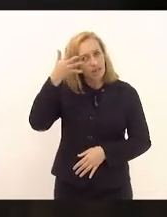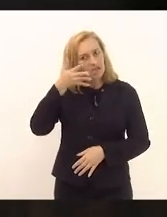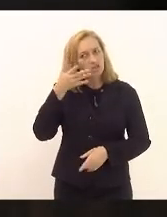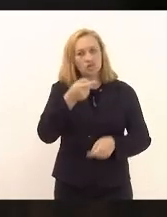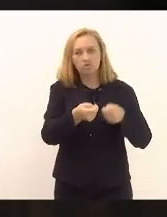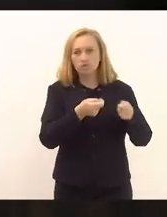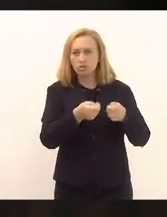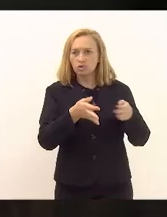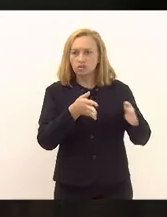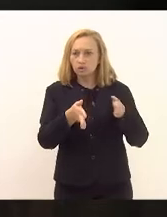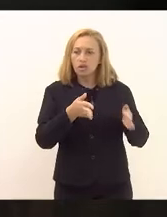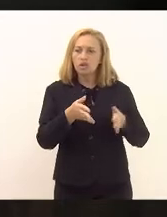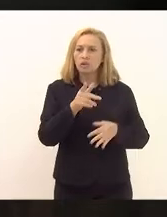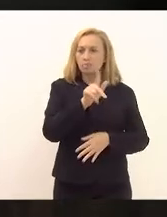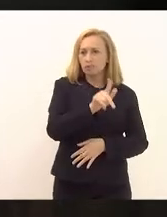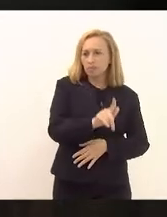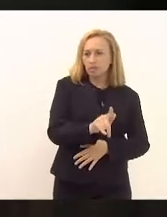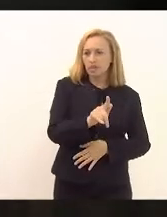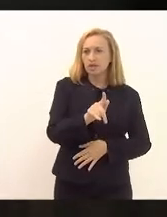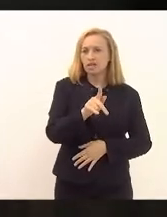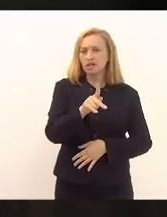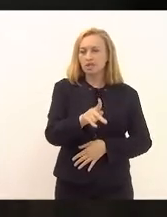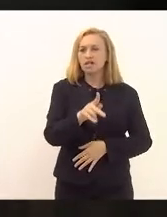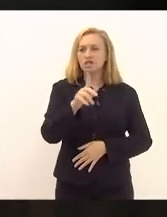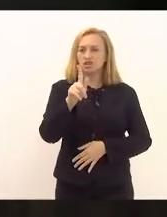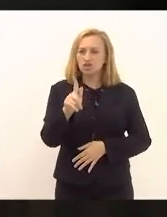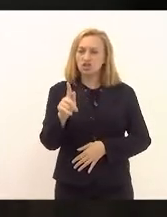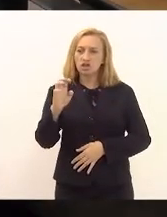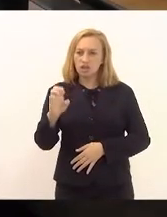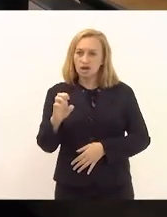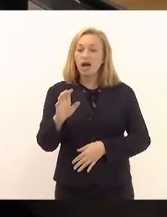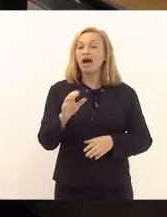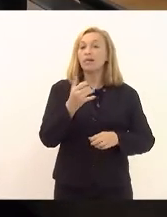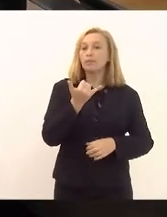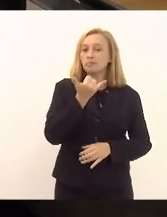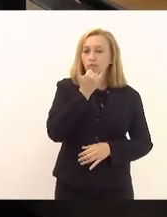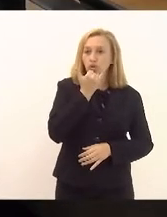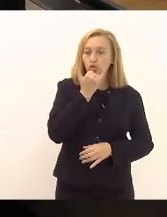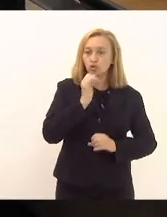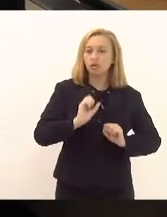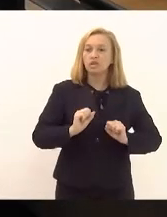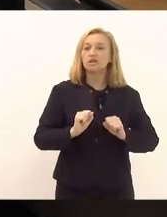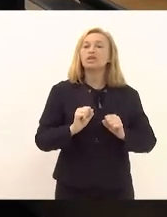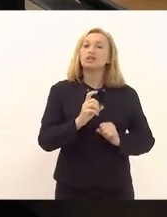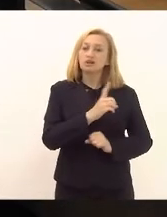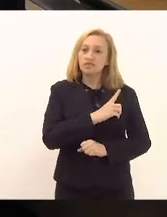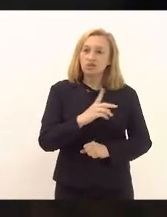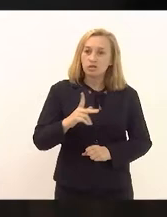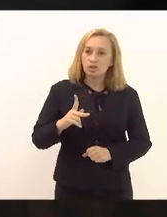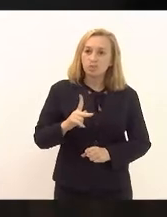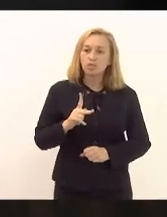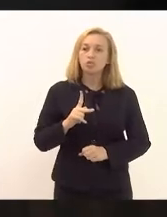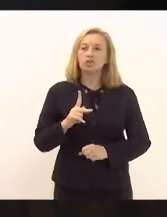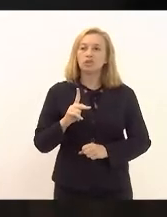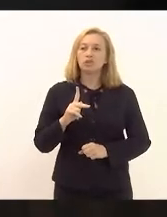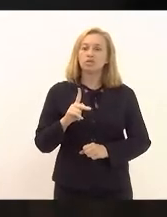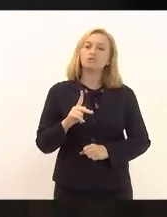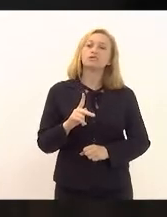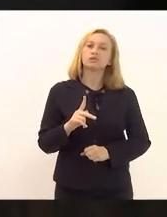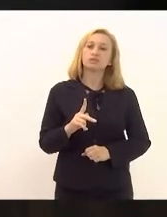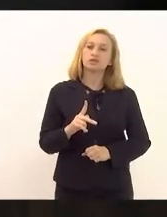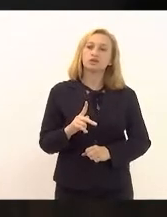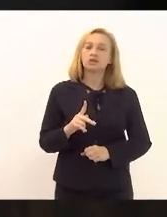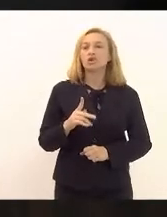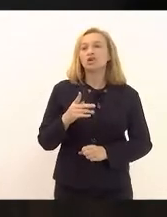mediação da PGE e da procuradoria. Okay? Não, da defensoria. Perdão. Defensoria, defensor-geral e procurador-geral.